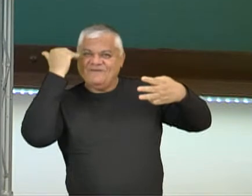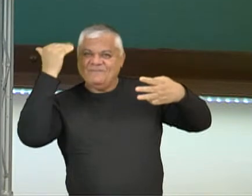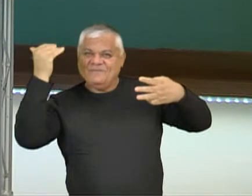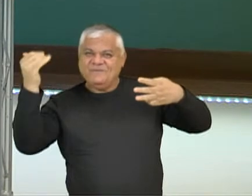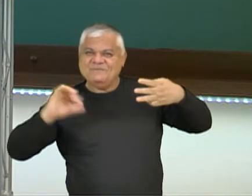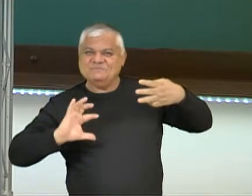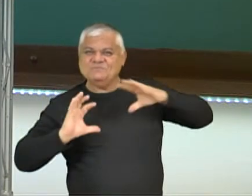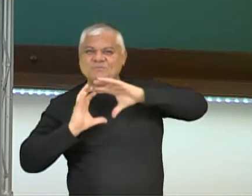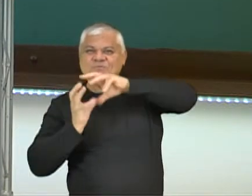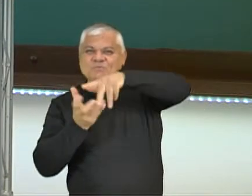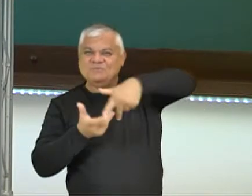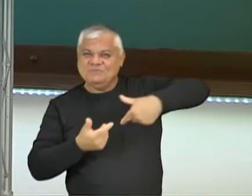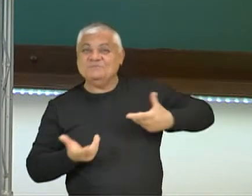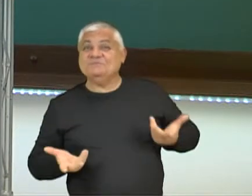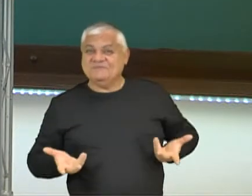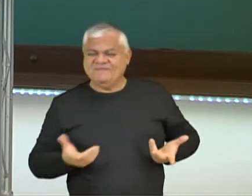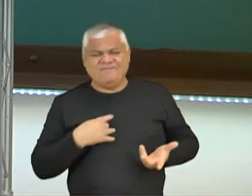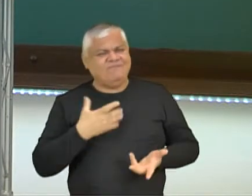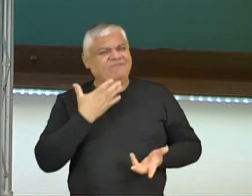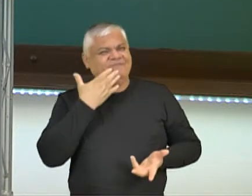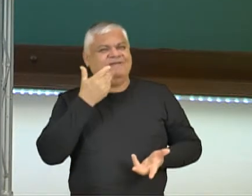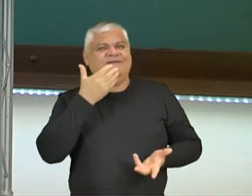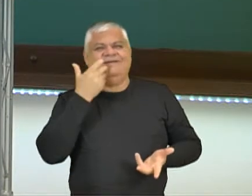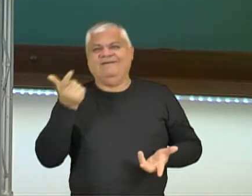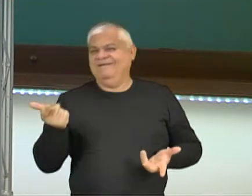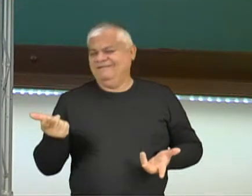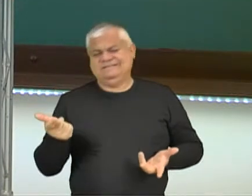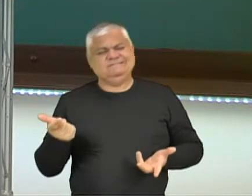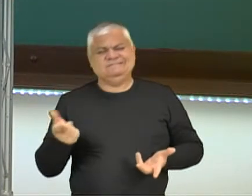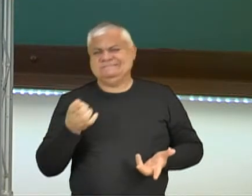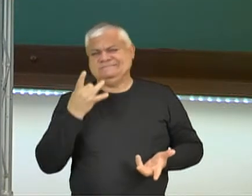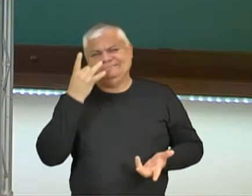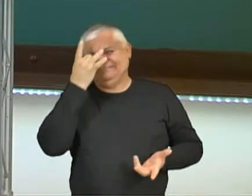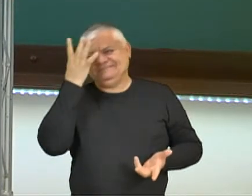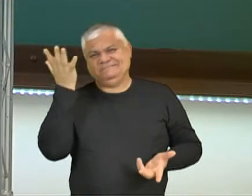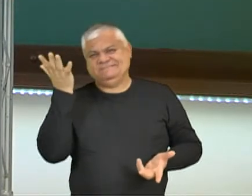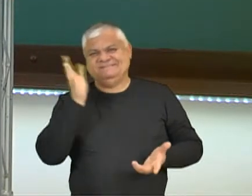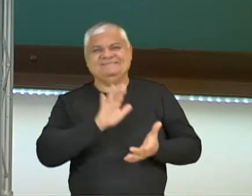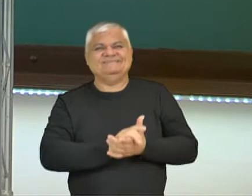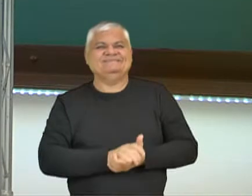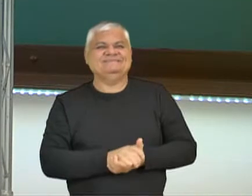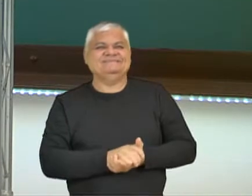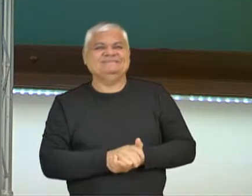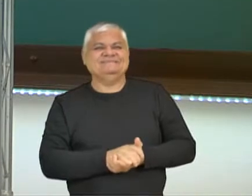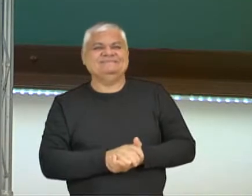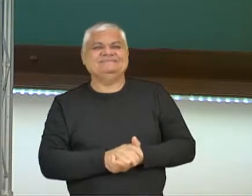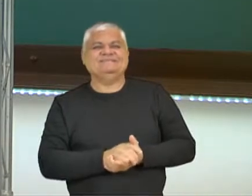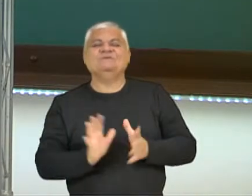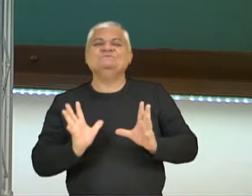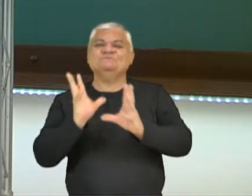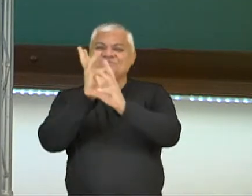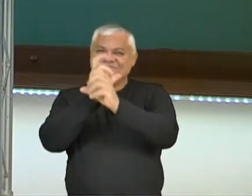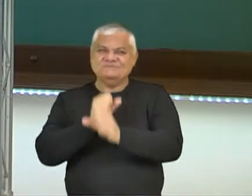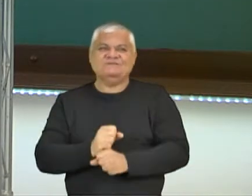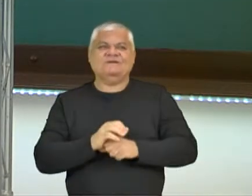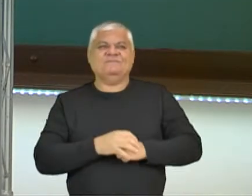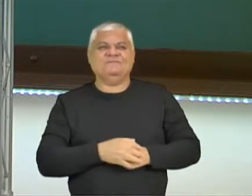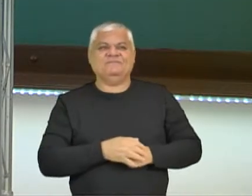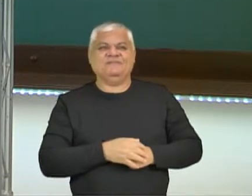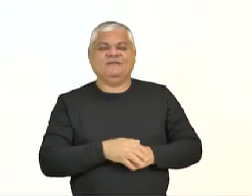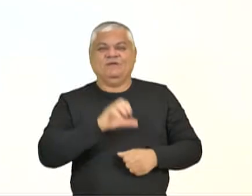do mundo. Ficou fácil, né? Molezinha. Então, olha lá o que nós precisamos fazer? Somar esses valores,